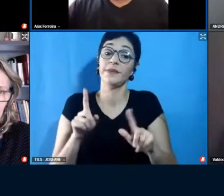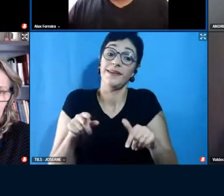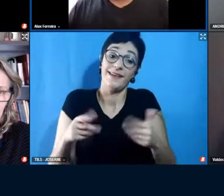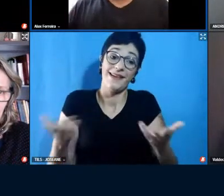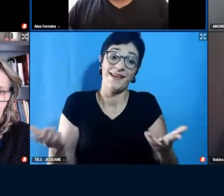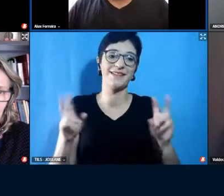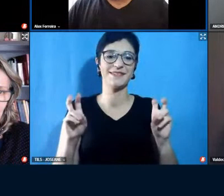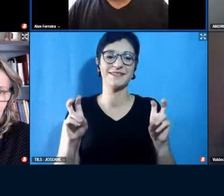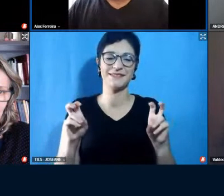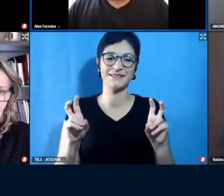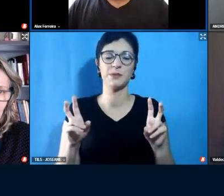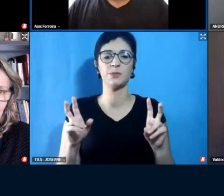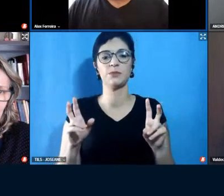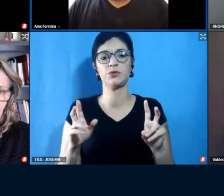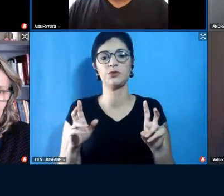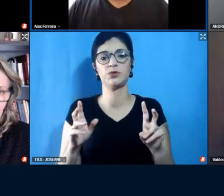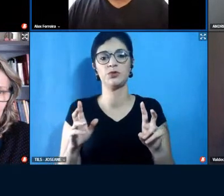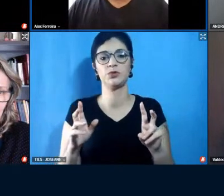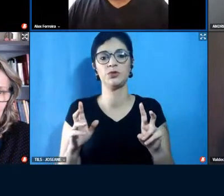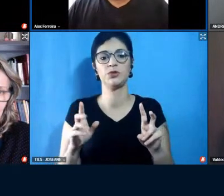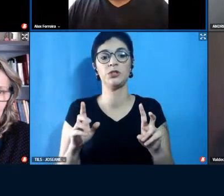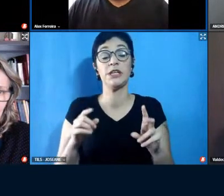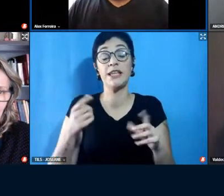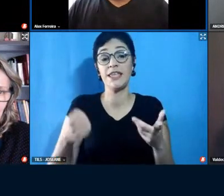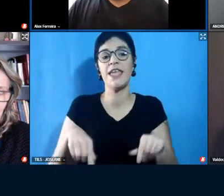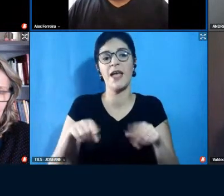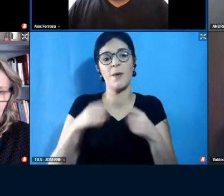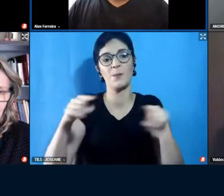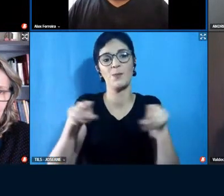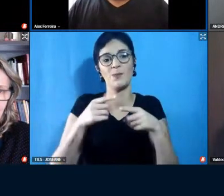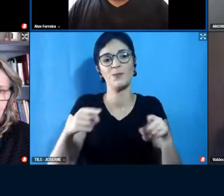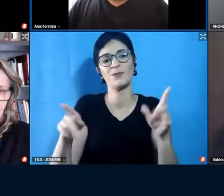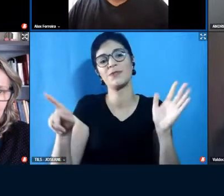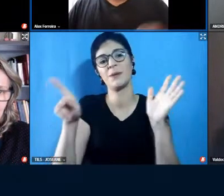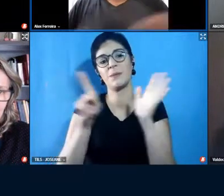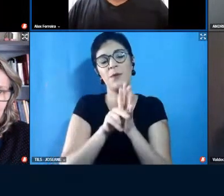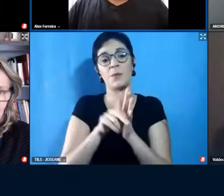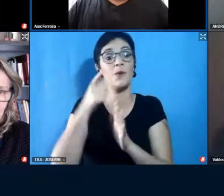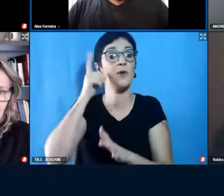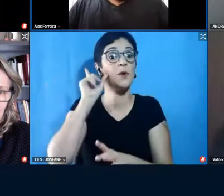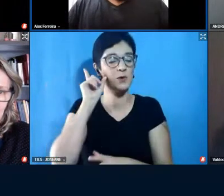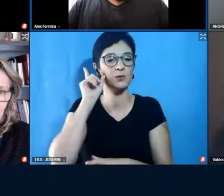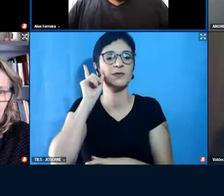foi o tema de abertura, né, do CIEP, né, foi utilizado ontem na abertura.